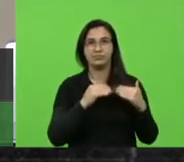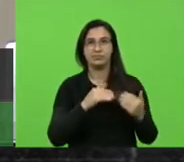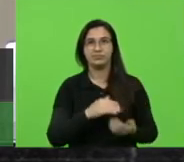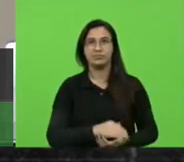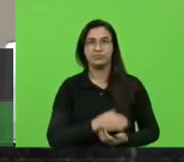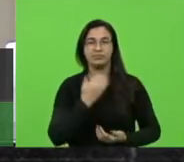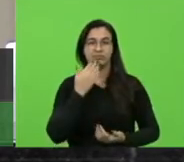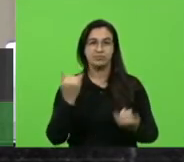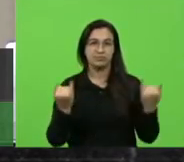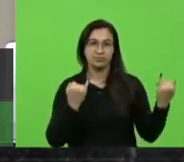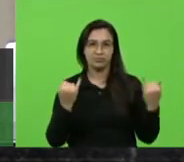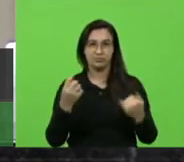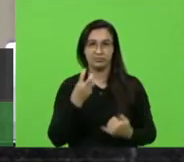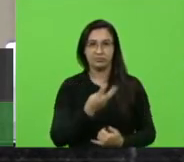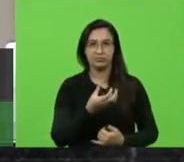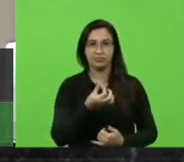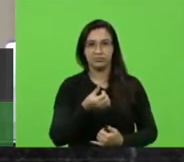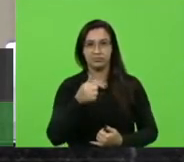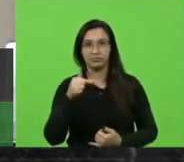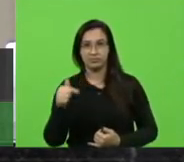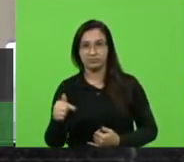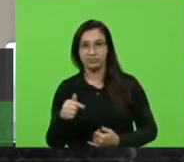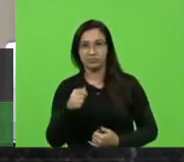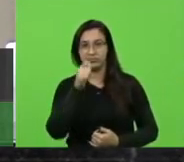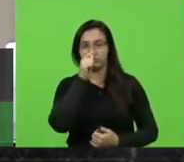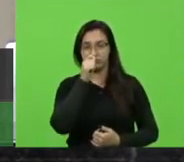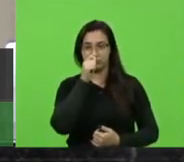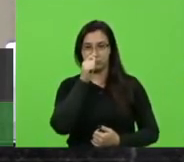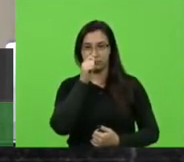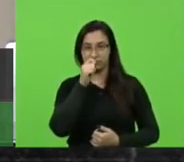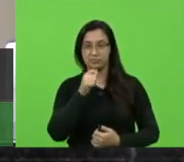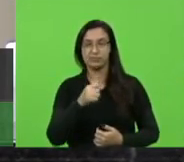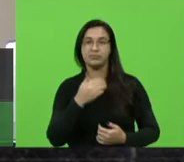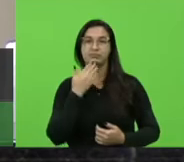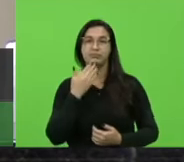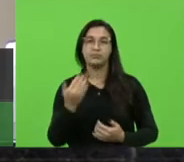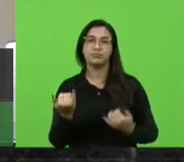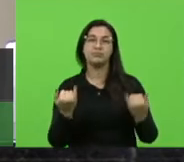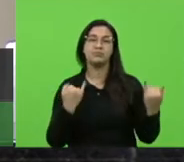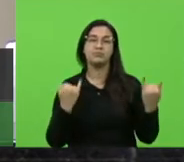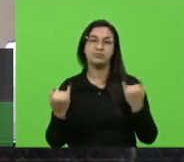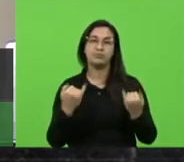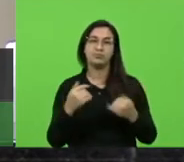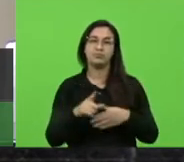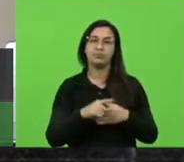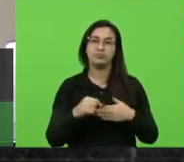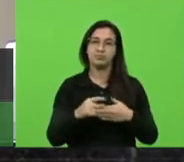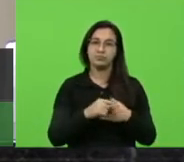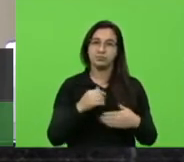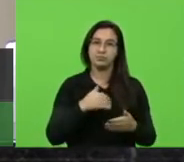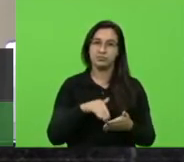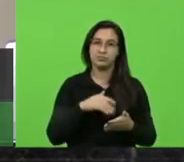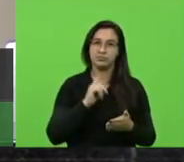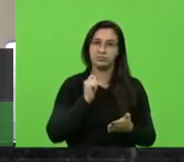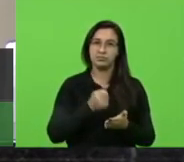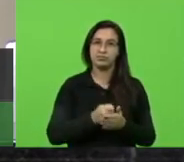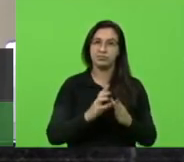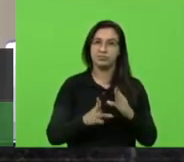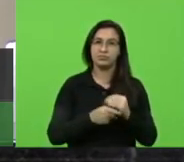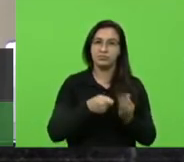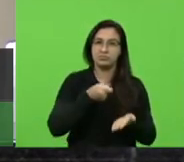unanimidade. Pedido de informação 367, autor deputado João Amin, solicitando ao secretário de Estado da Casa Civil informações acerca do pagamento da emenda